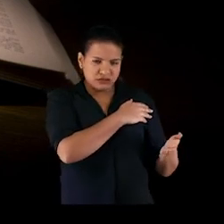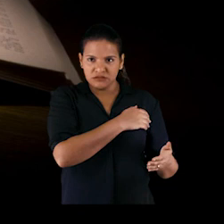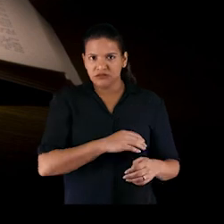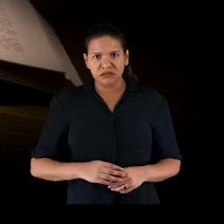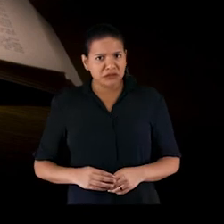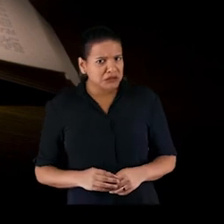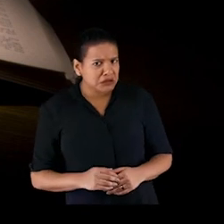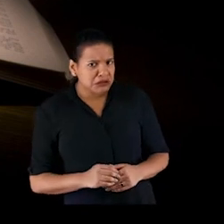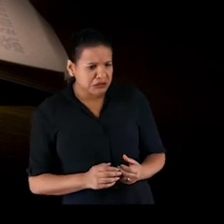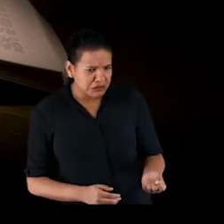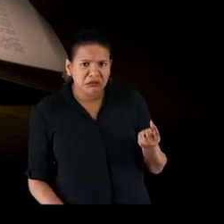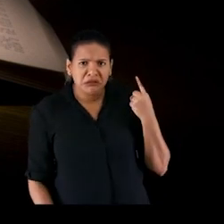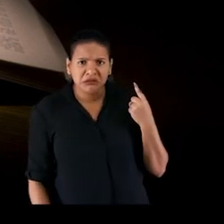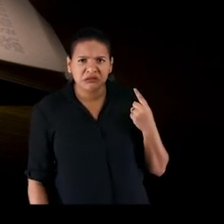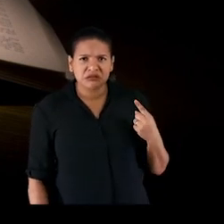era um mistério.